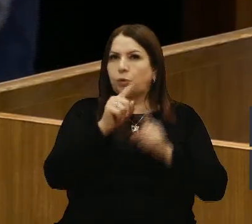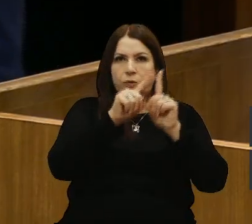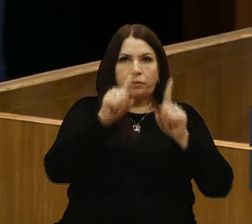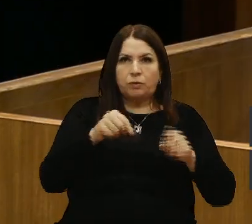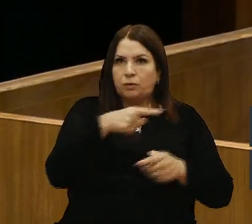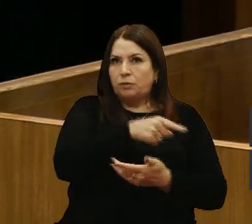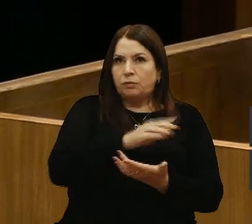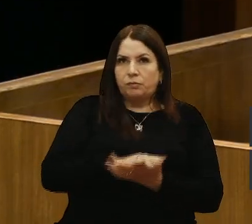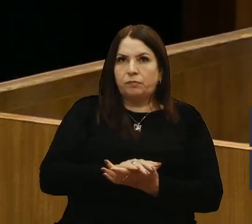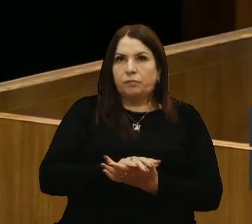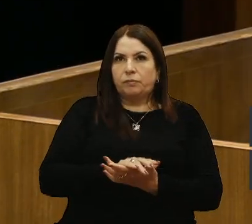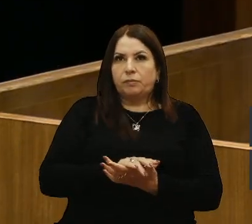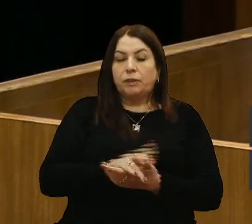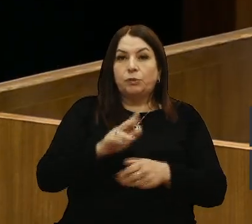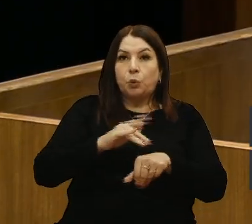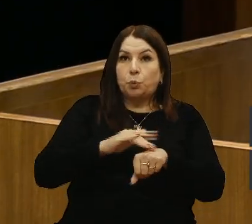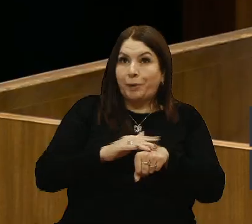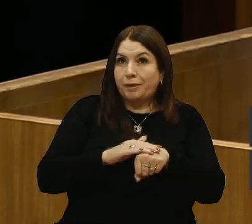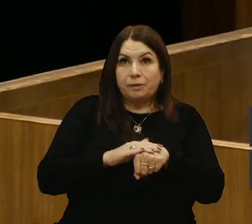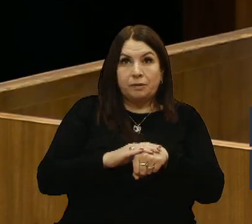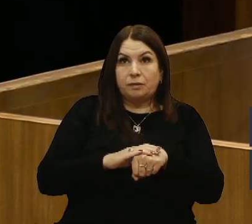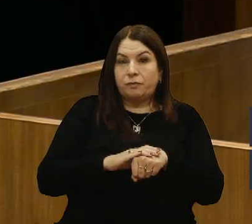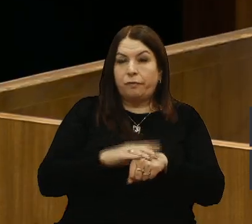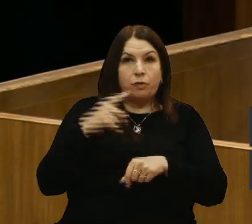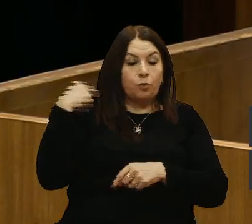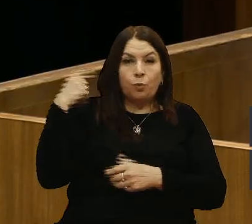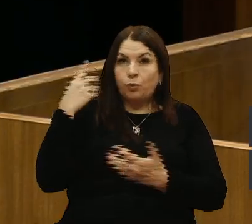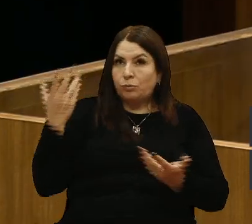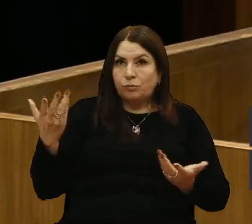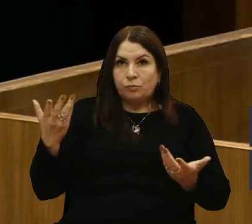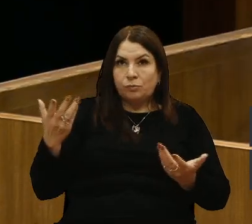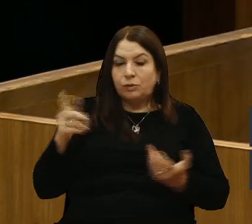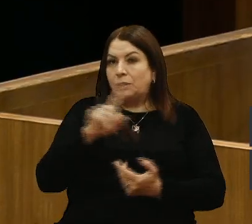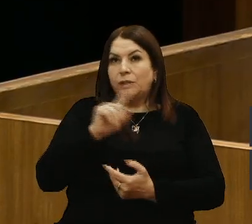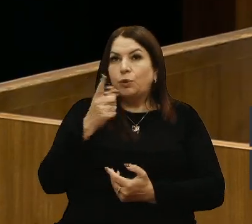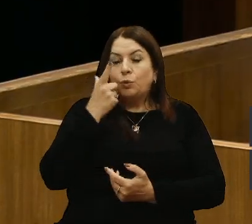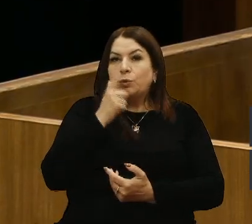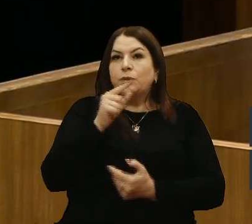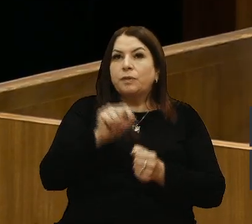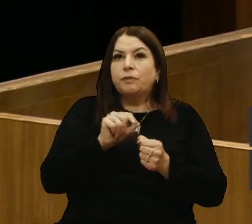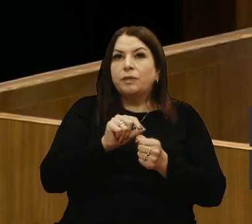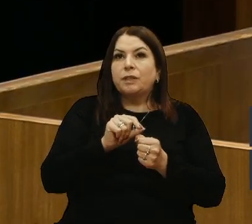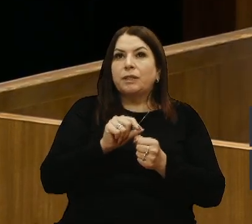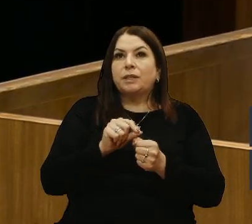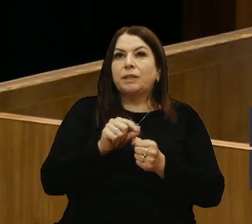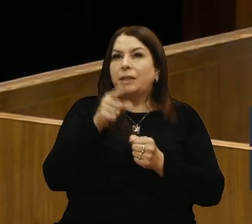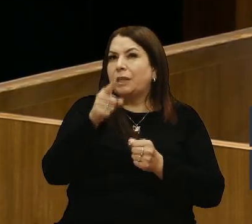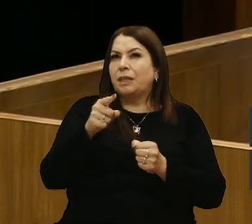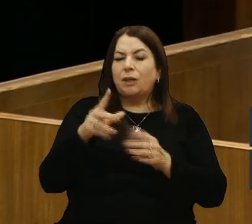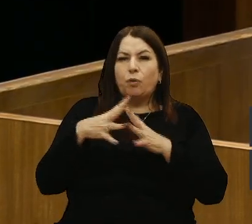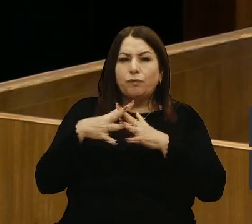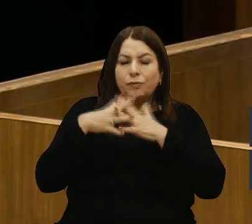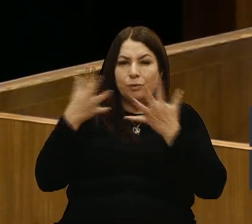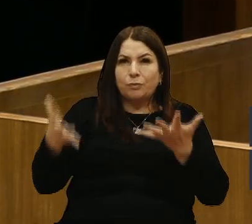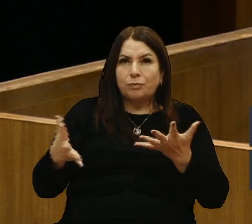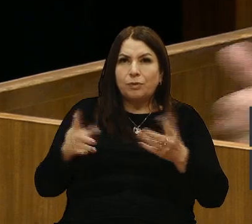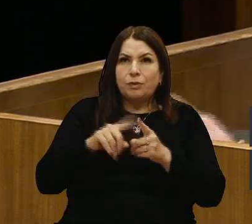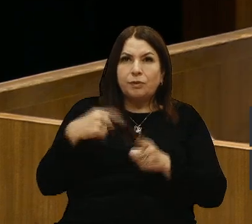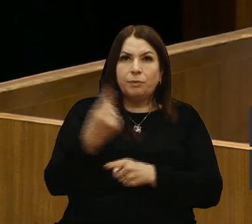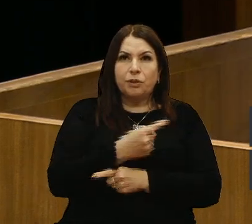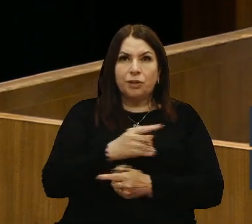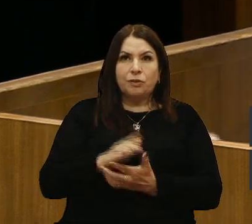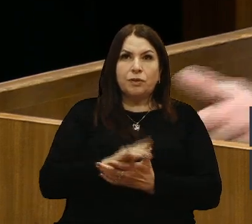lá. Eles estão adoecendo e vão ficar loucos, porque ninguém consegue ficar naquela batida lá e naquela situação que